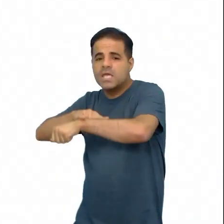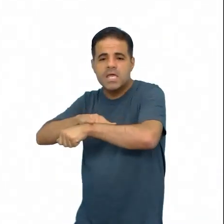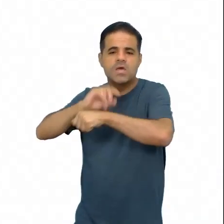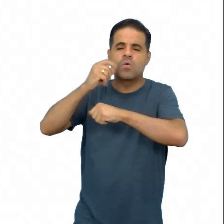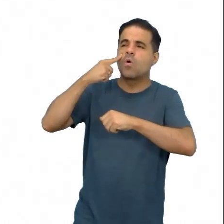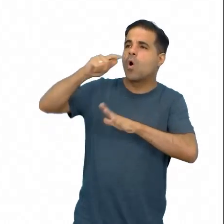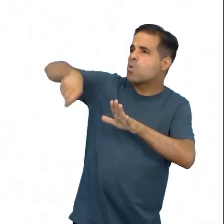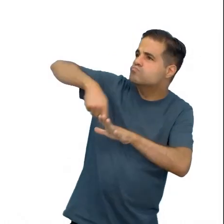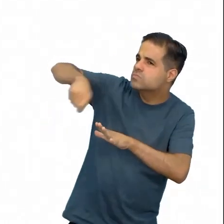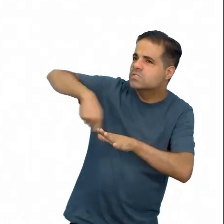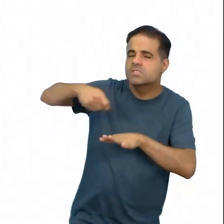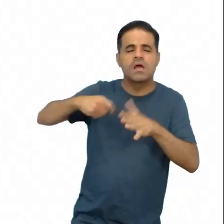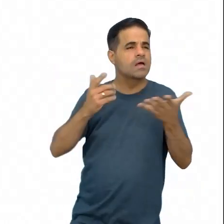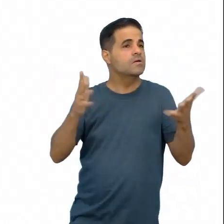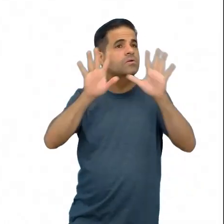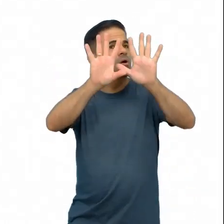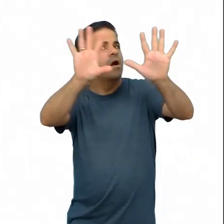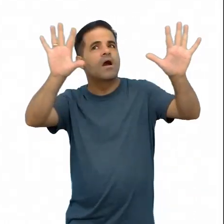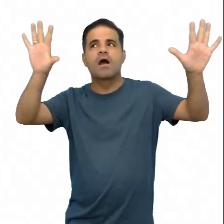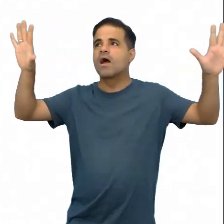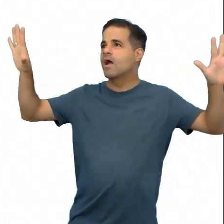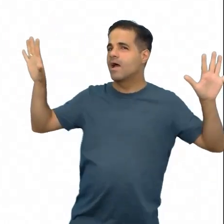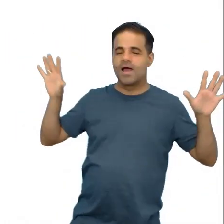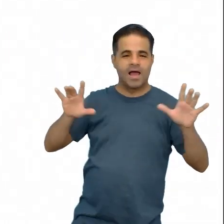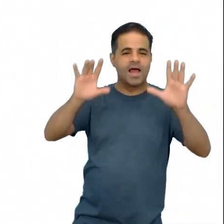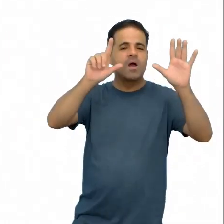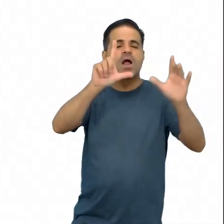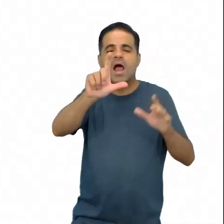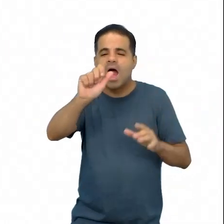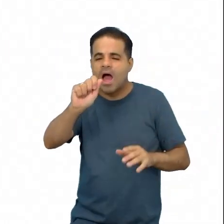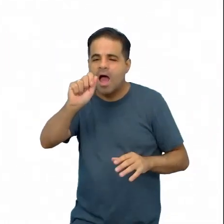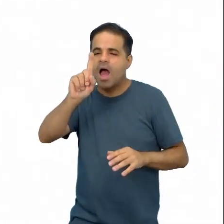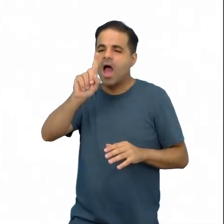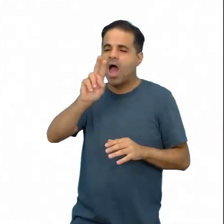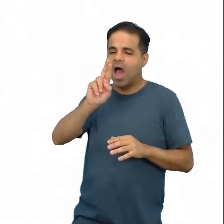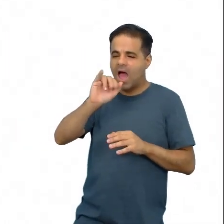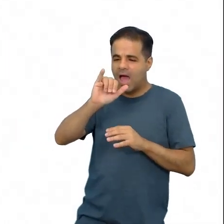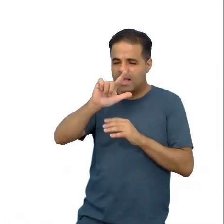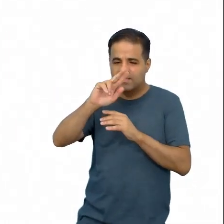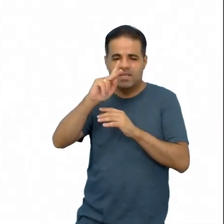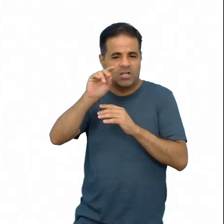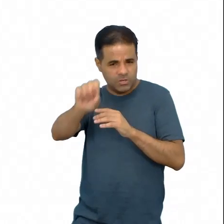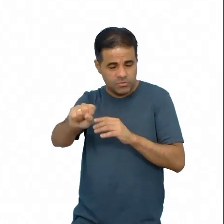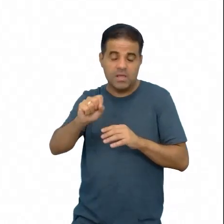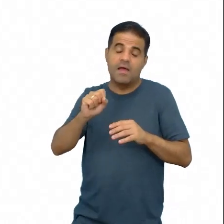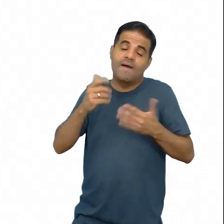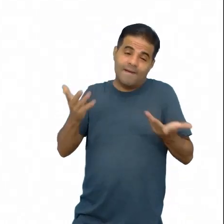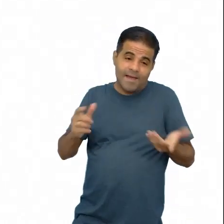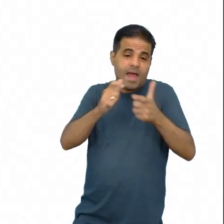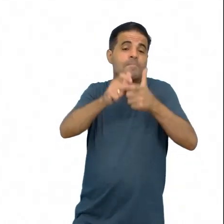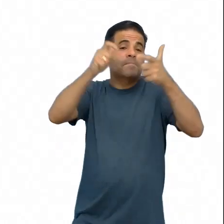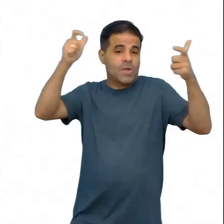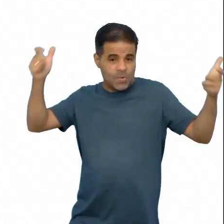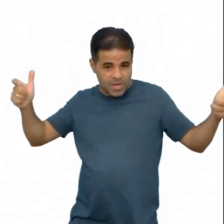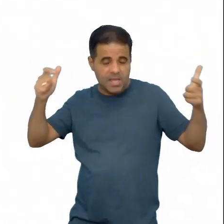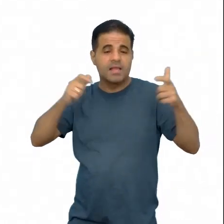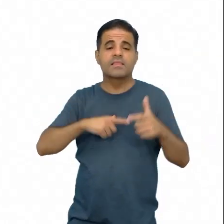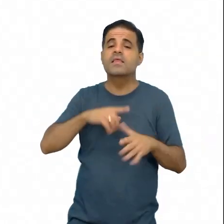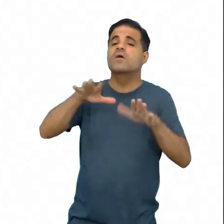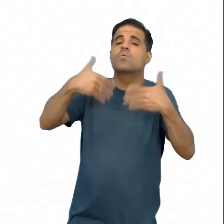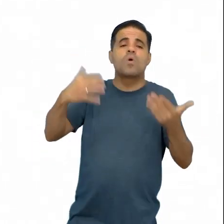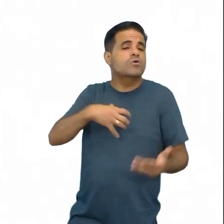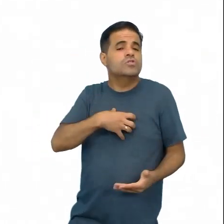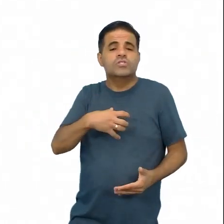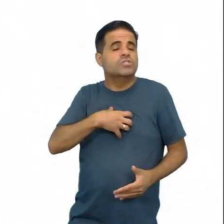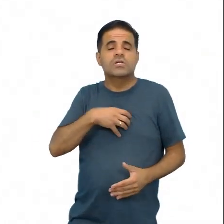da cozinha, em algum lugar, nós estamos vendo o quê? Ladrilhos. O problema é que nas nossas casas, a maioria dos ladrilhos tem qual